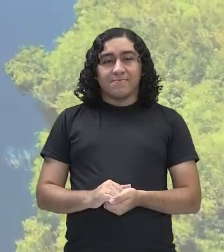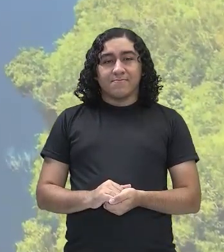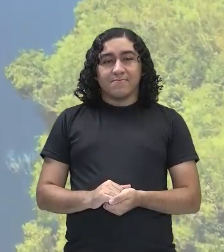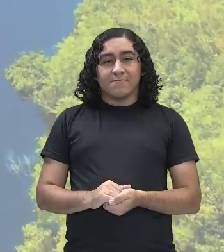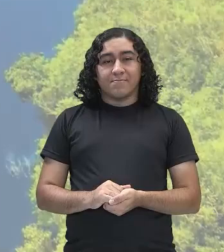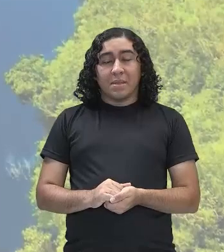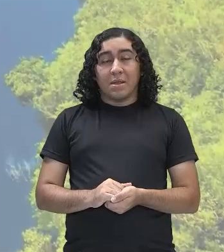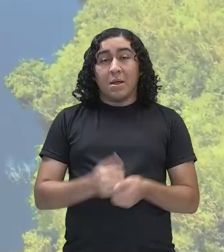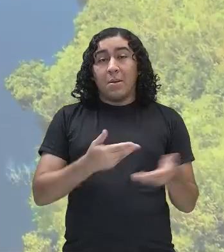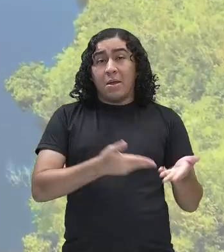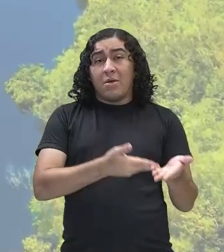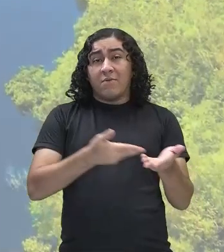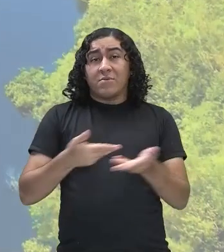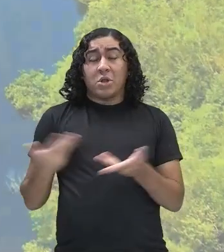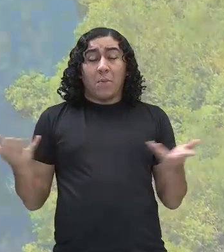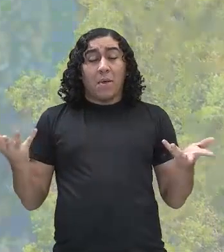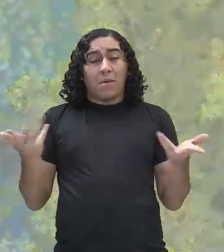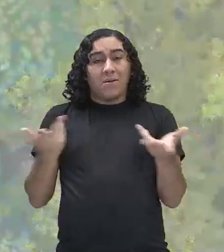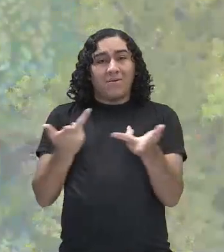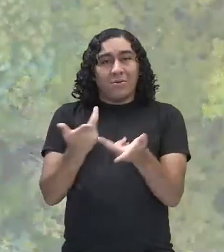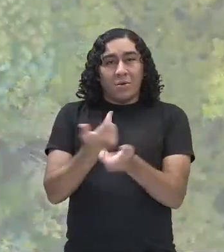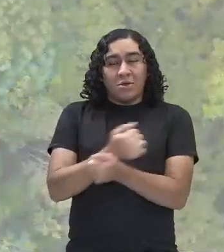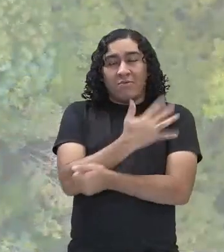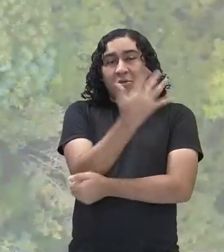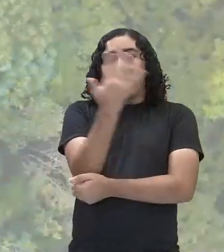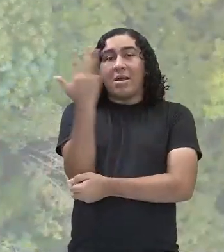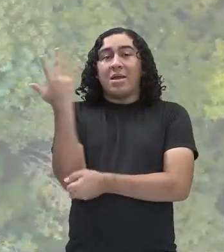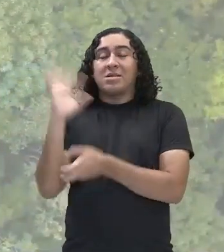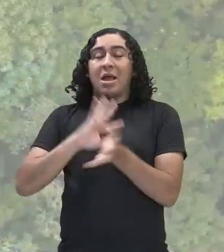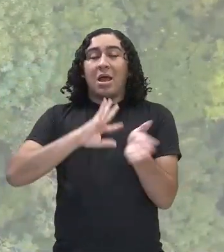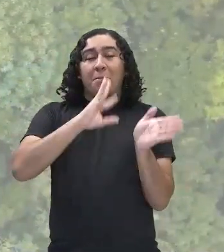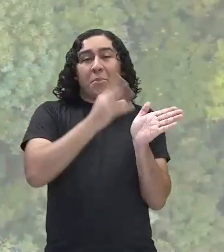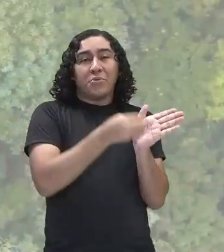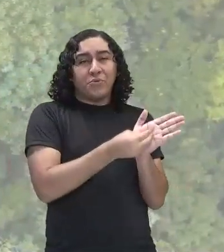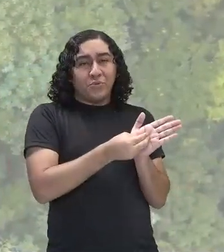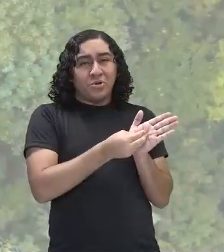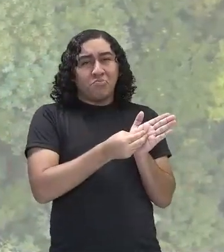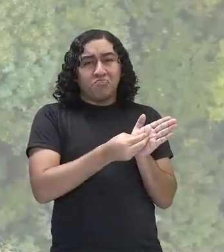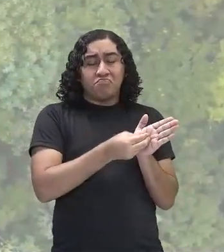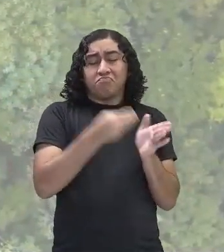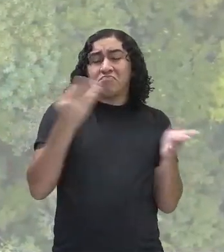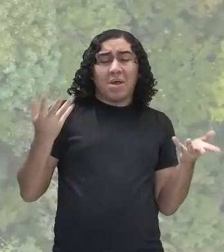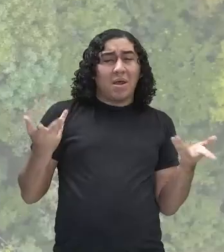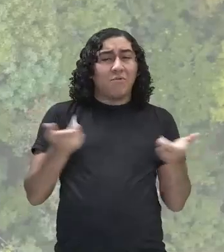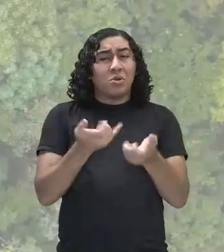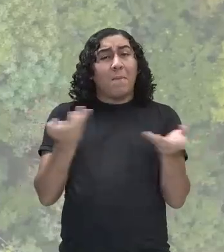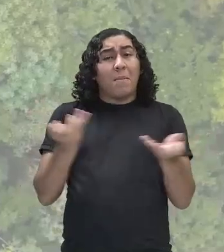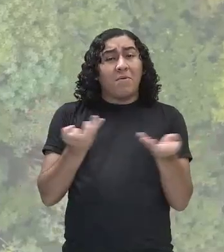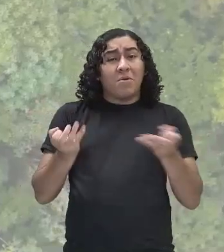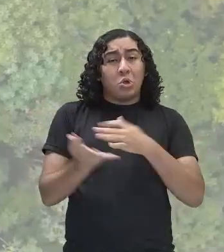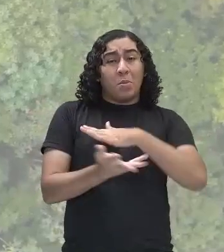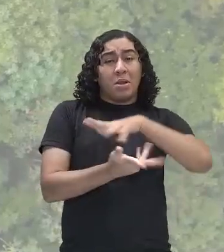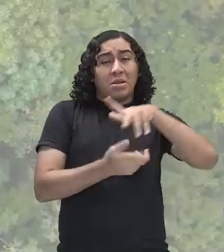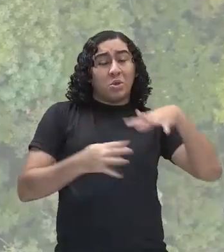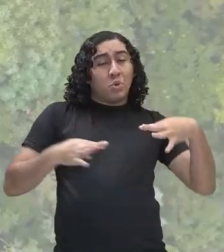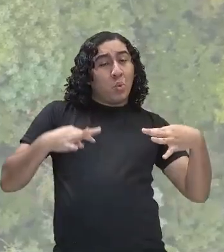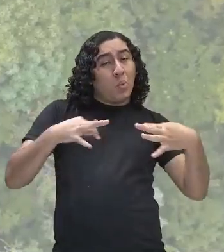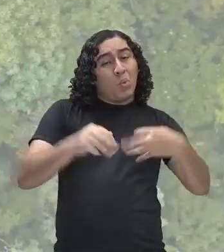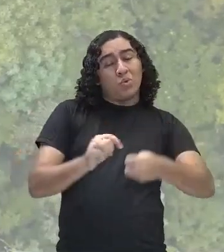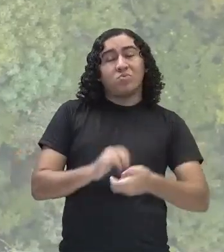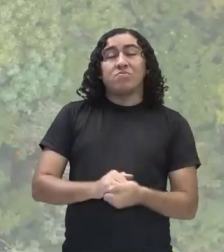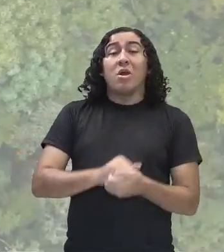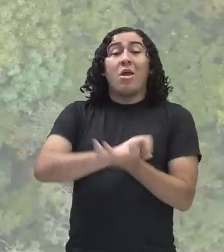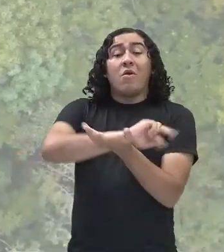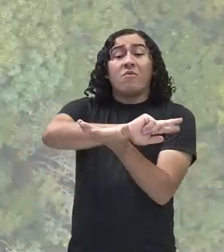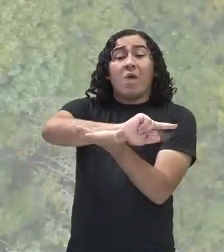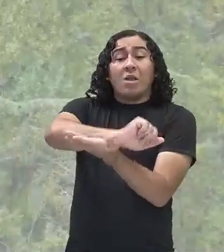Bem-vindos à majestosa floresta amazônica, um dos tesouros naturais mais incríveis do nosso planeta. Neste vasto e